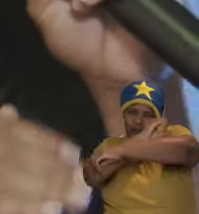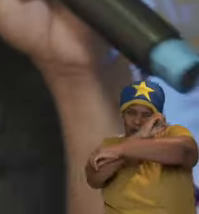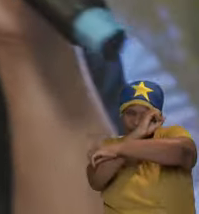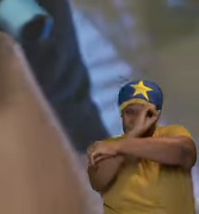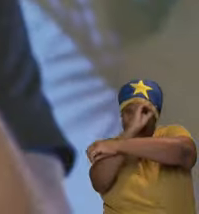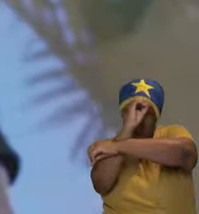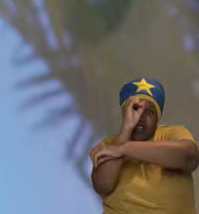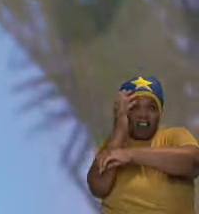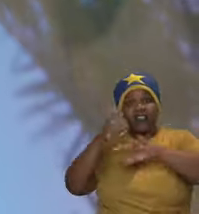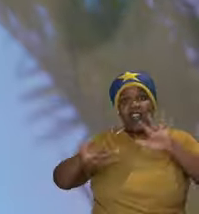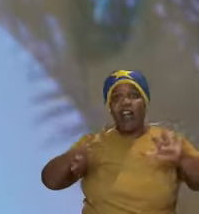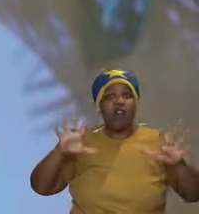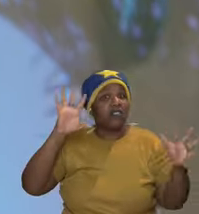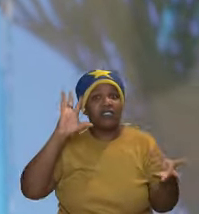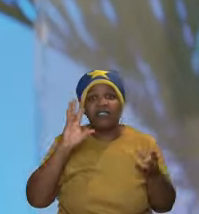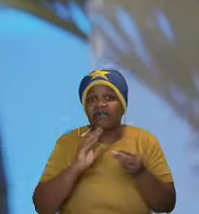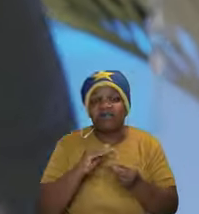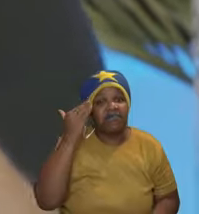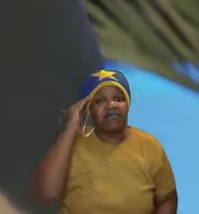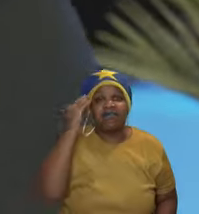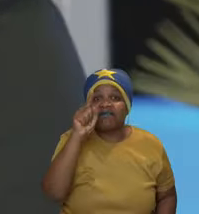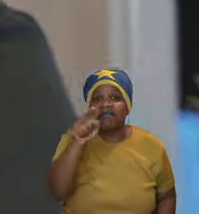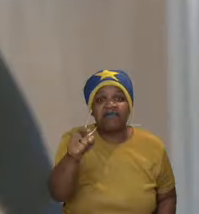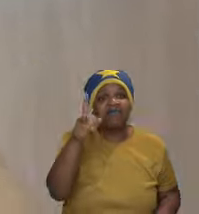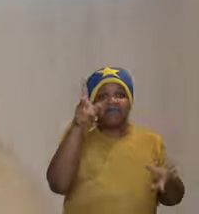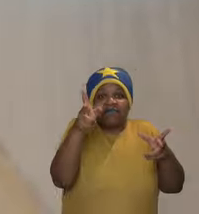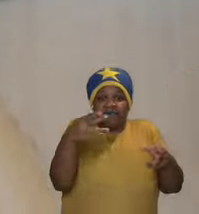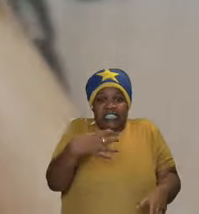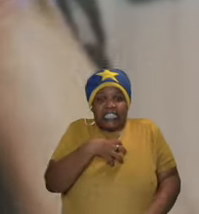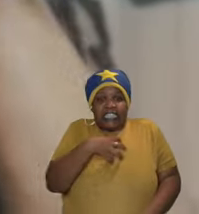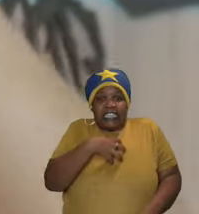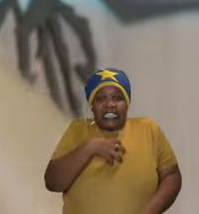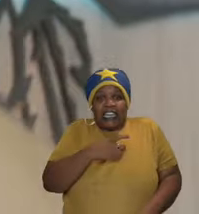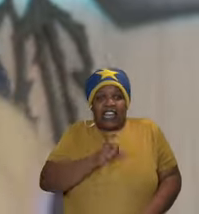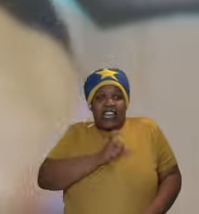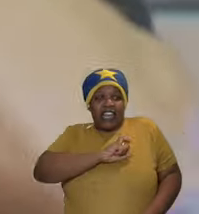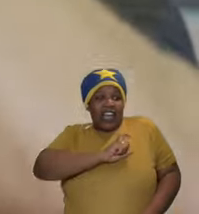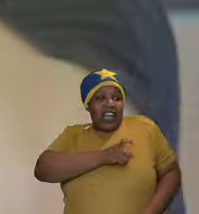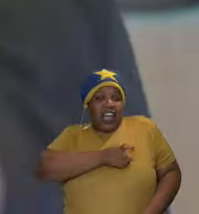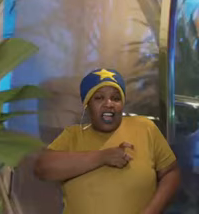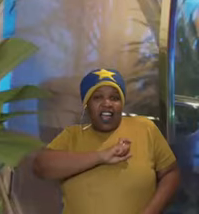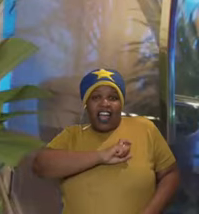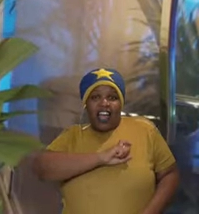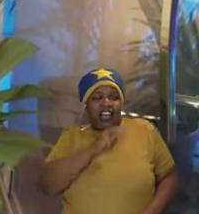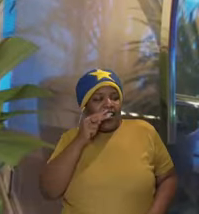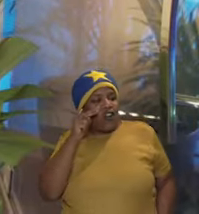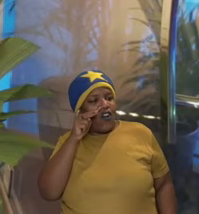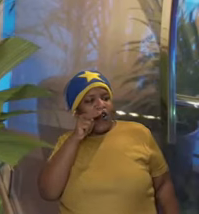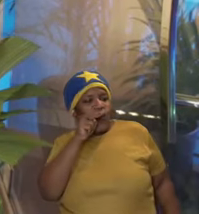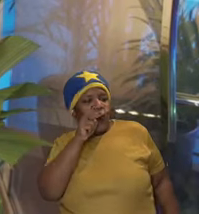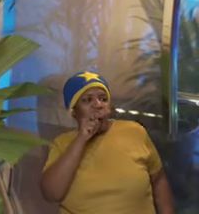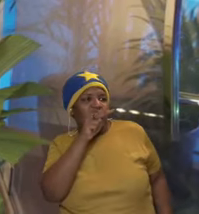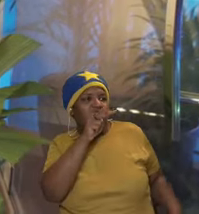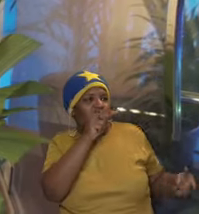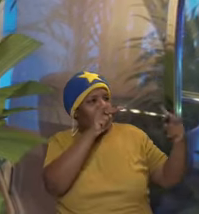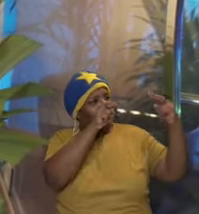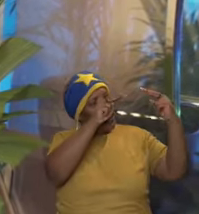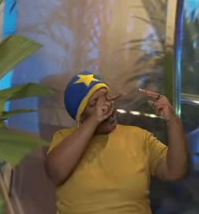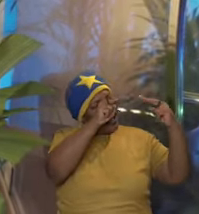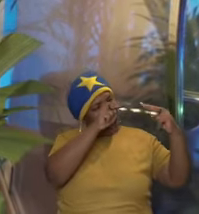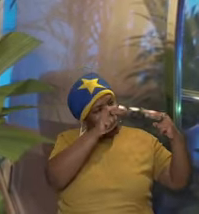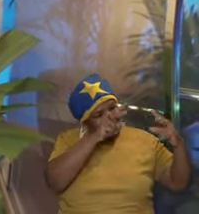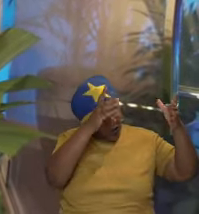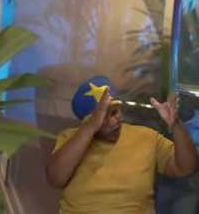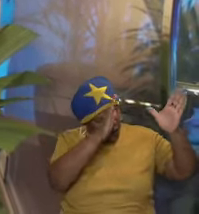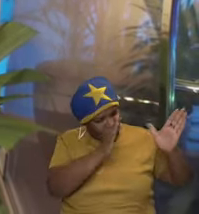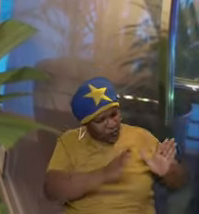Talvez compreender o porquê de não me entender, a sensação, o congelado coração quando te vê. Seus olhos, seu corpo, sua